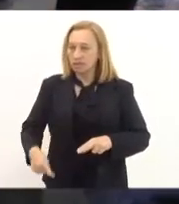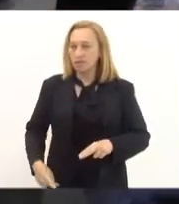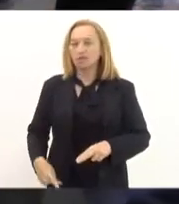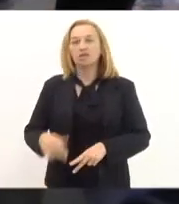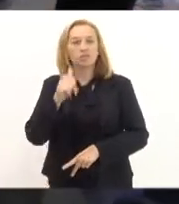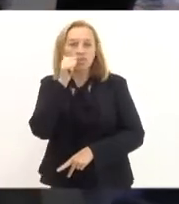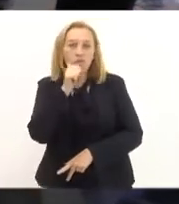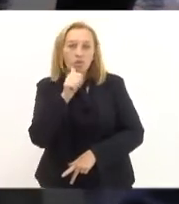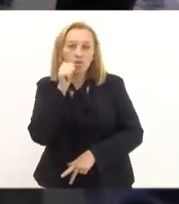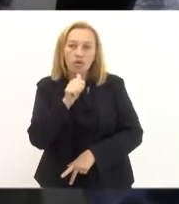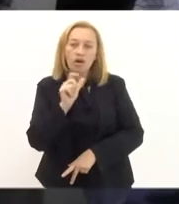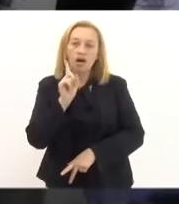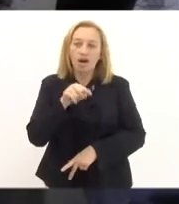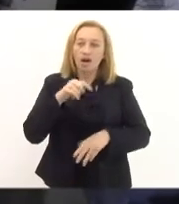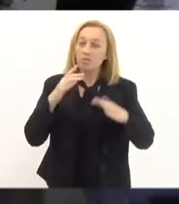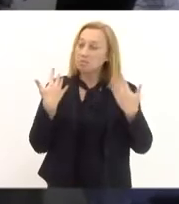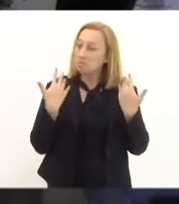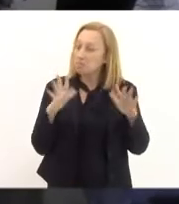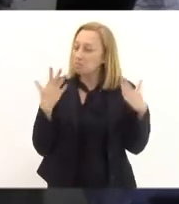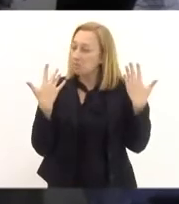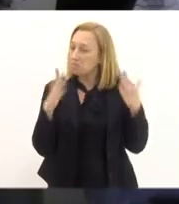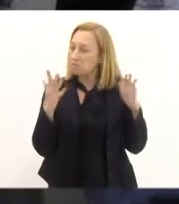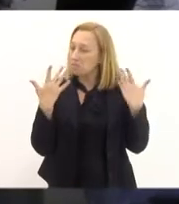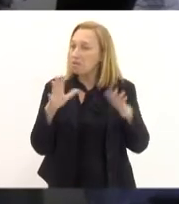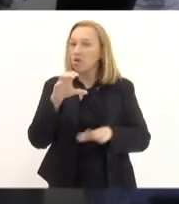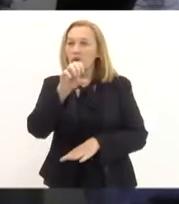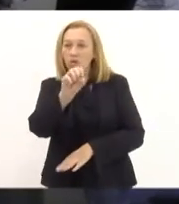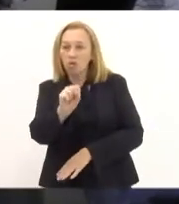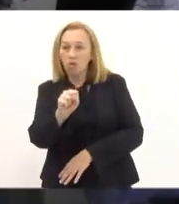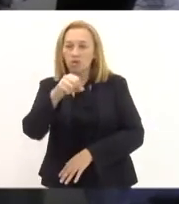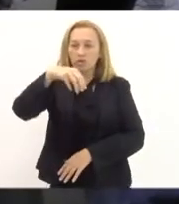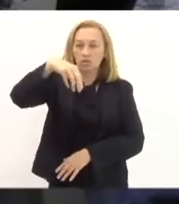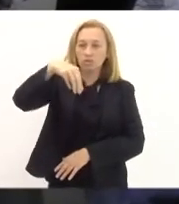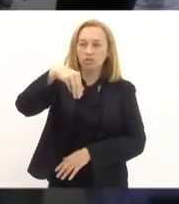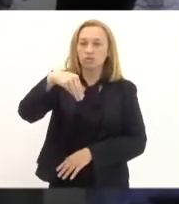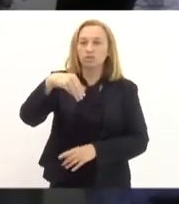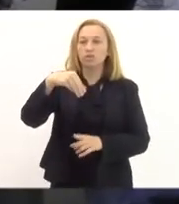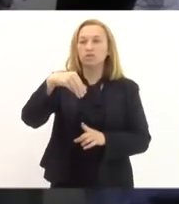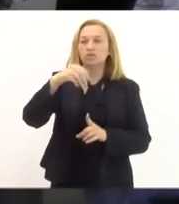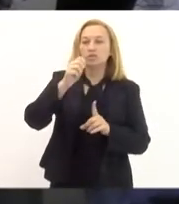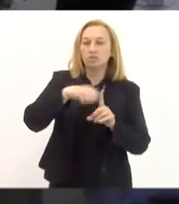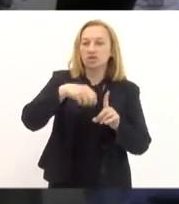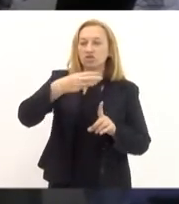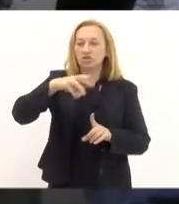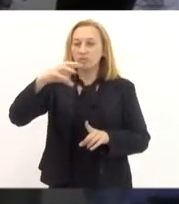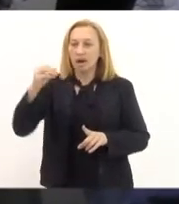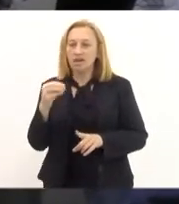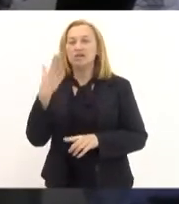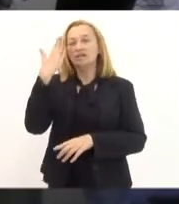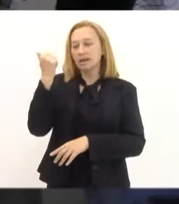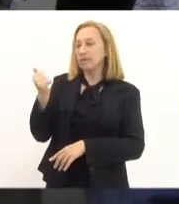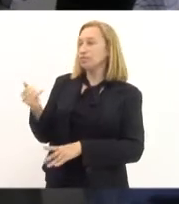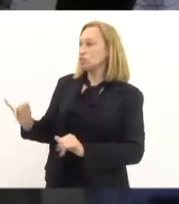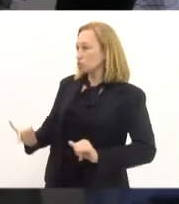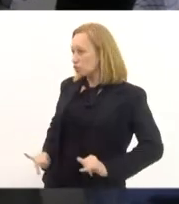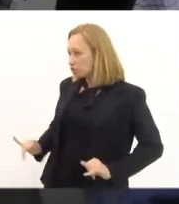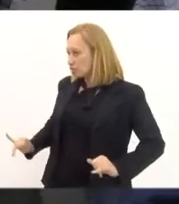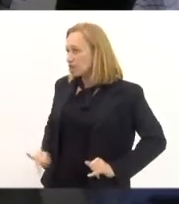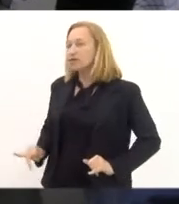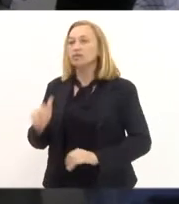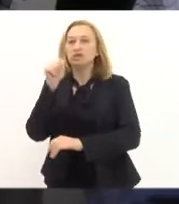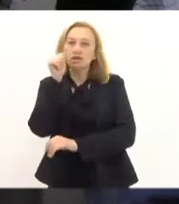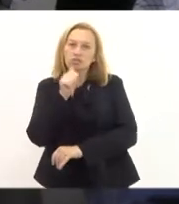que essa também é uma forma de comemorar o 8 de Março porque a gente sabe o dor a dor melhor dizendo